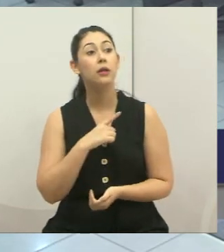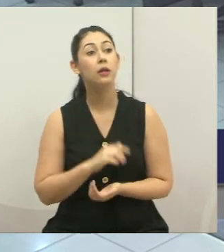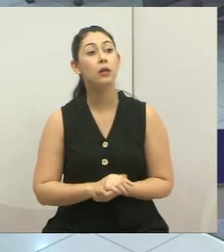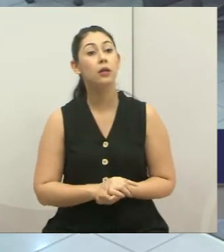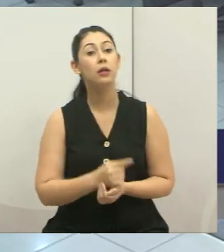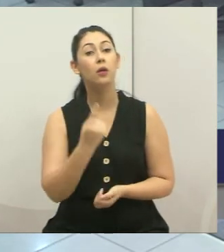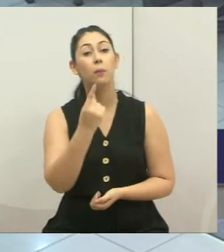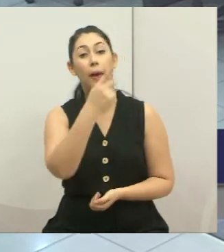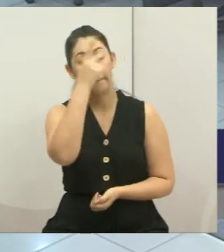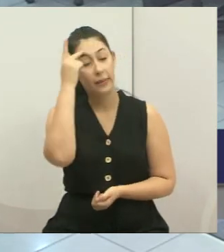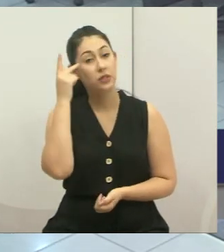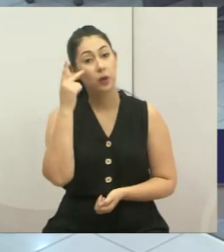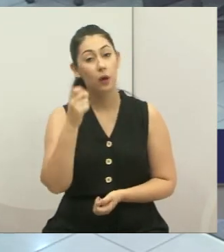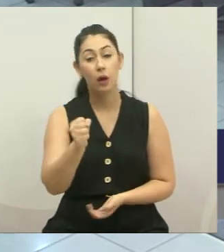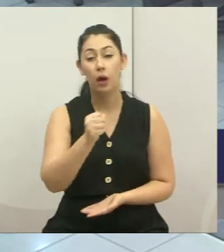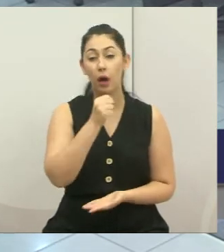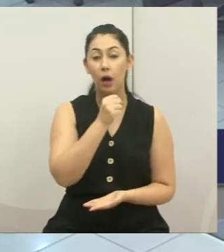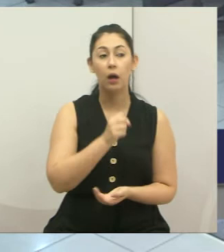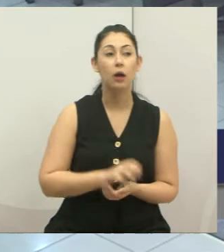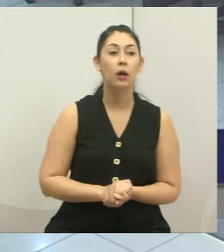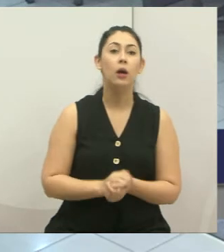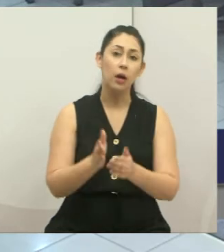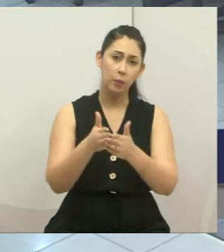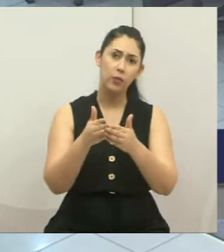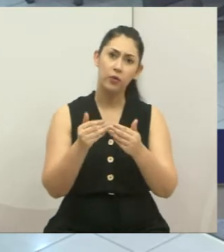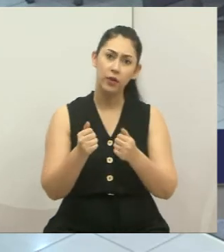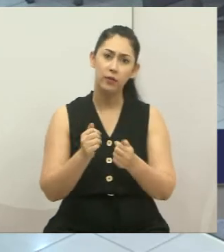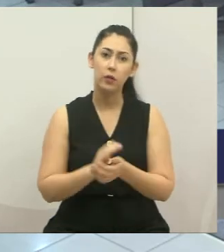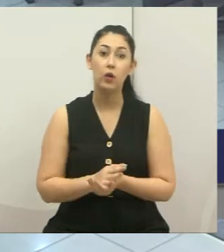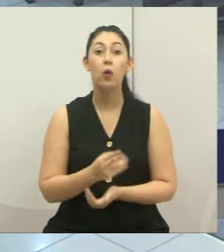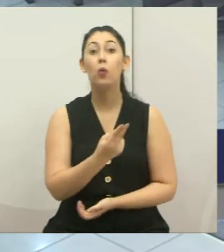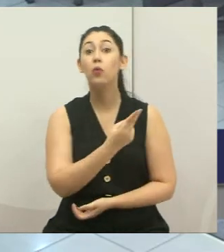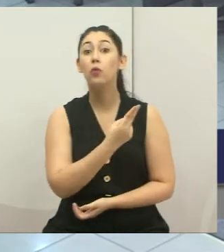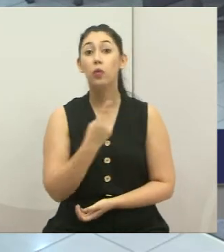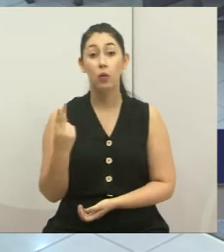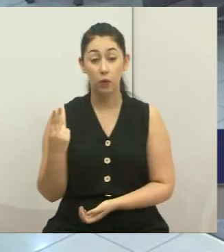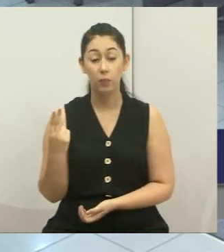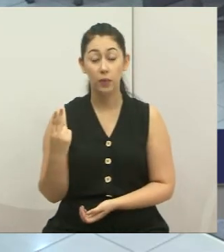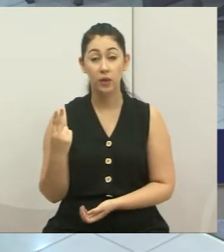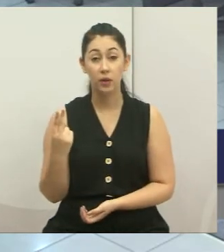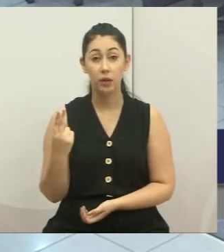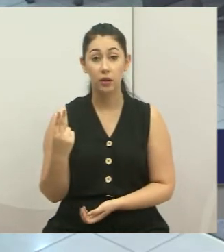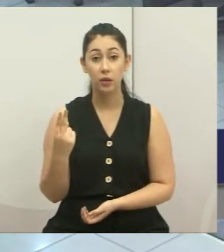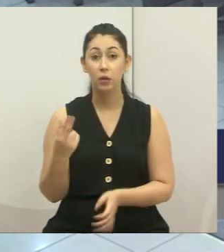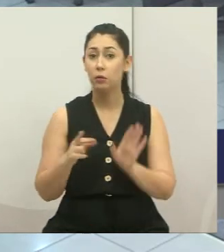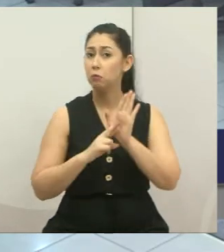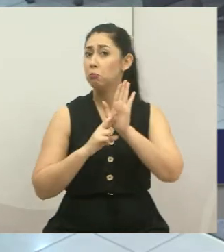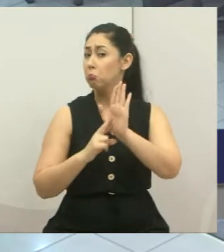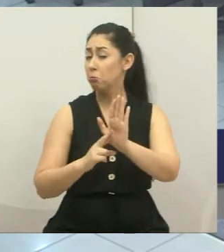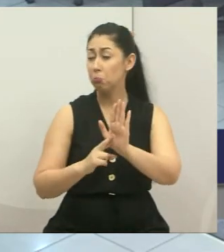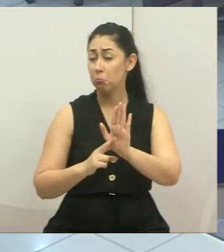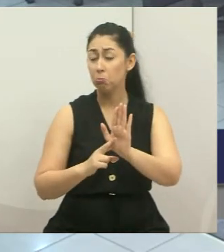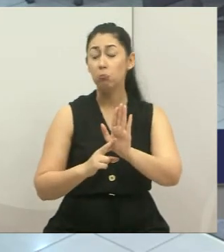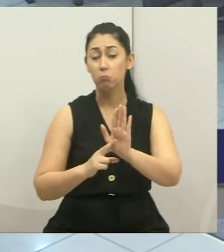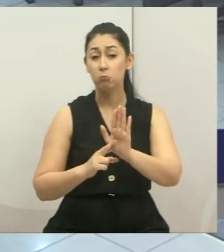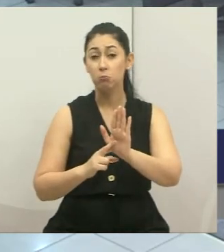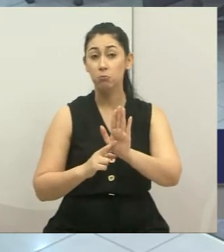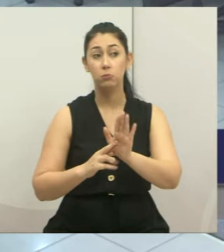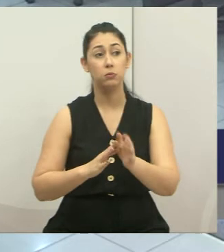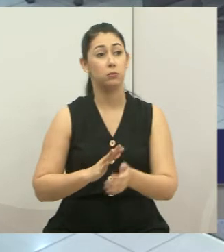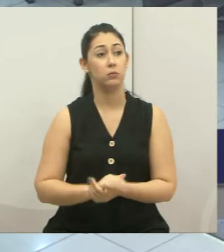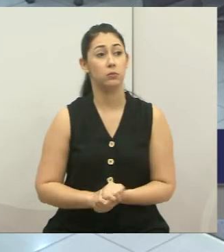o microfone está chegando. Por favor, diga o seu nome, se o senhor representa alguma entidade, e